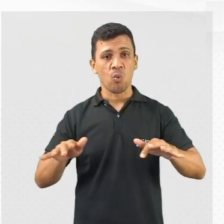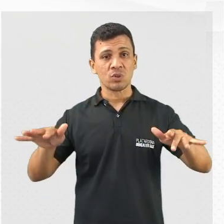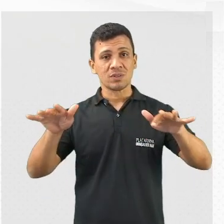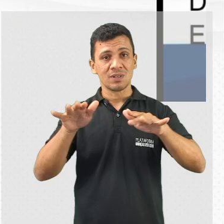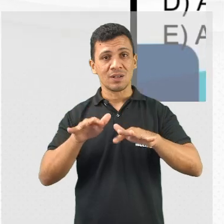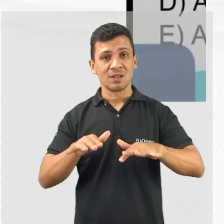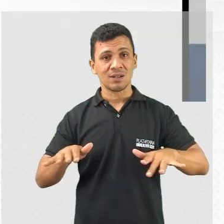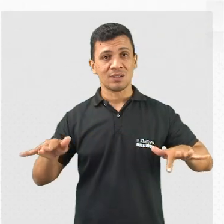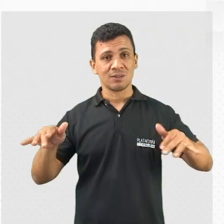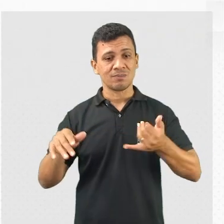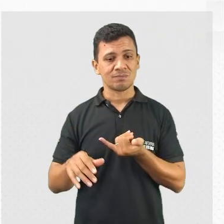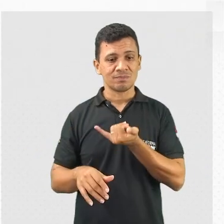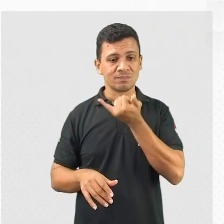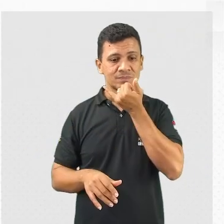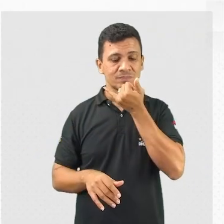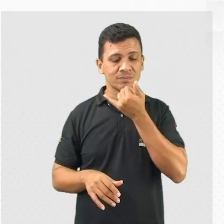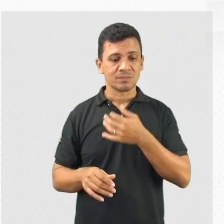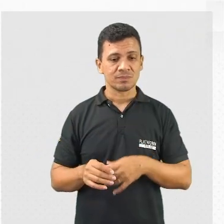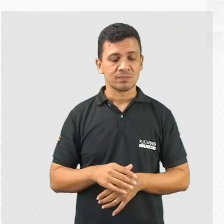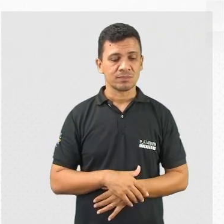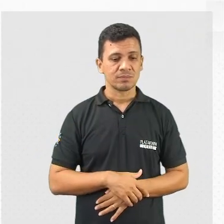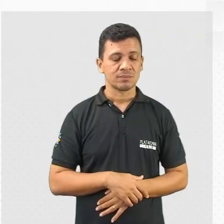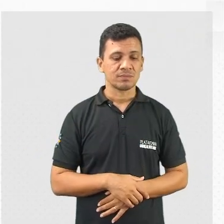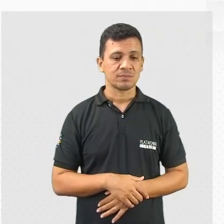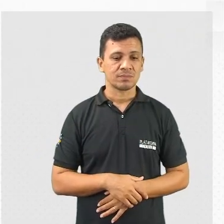Deixa eu apagar aqui.